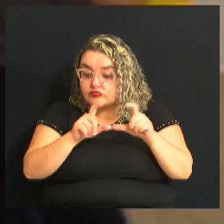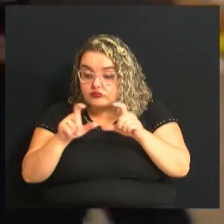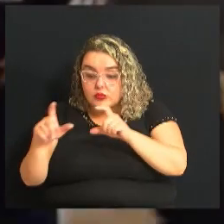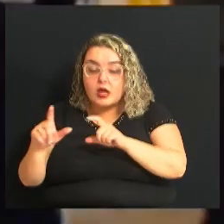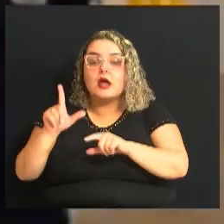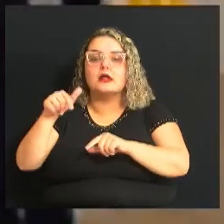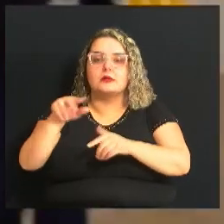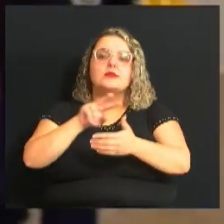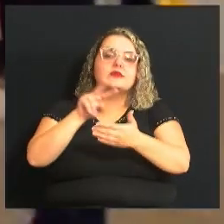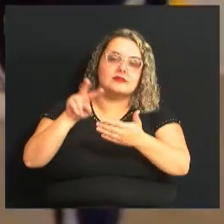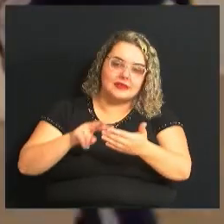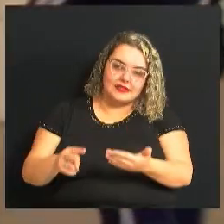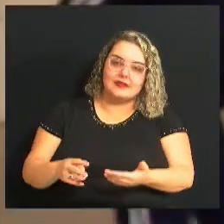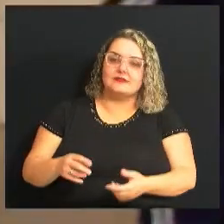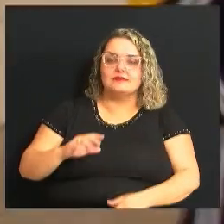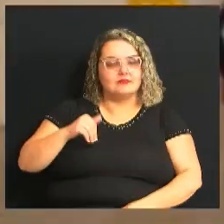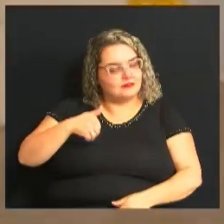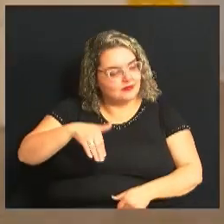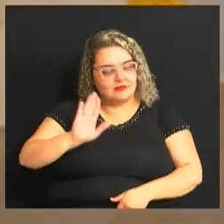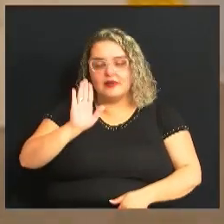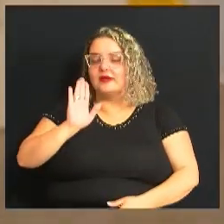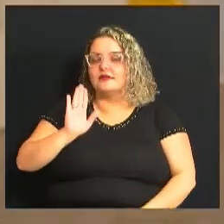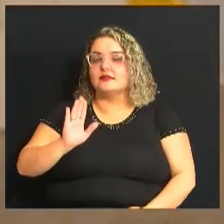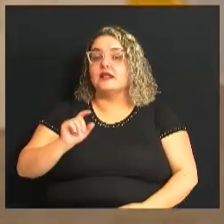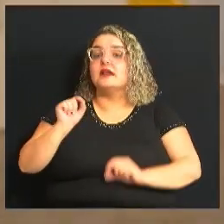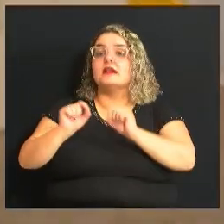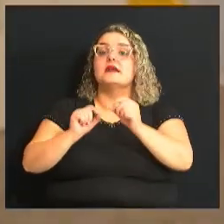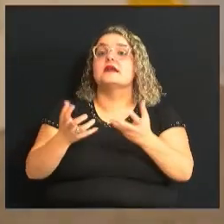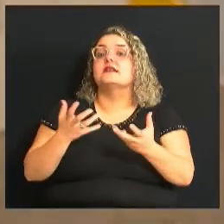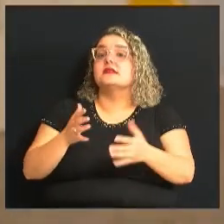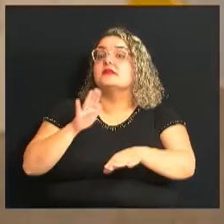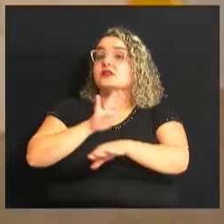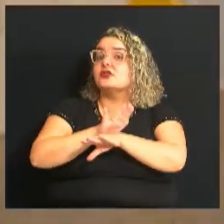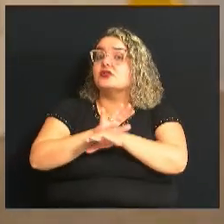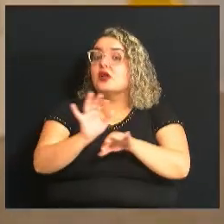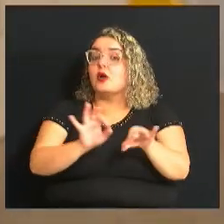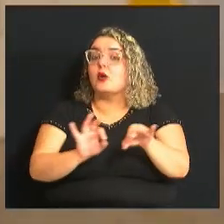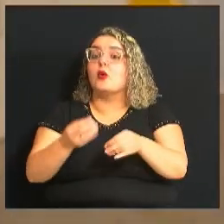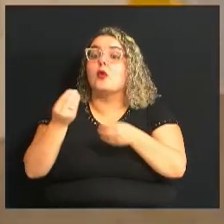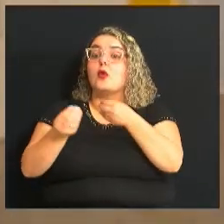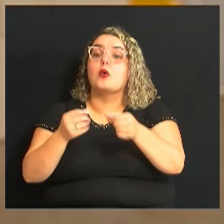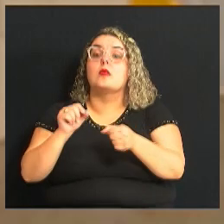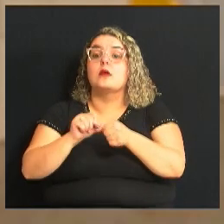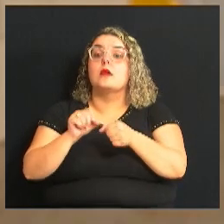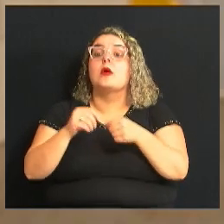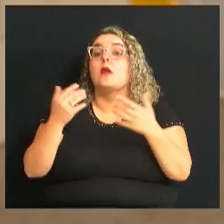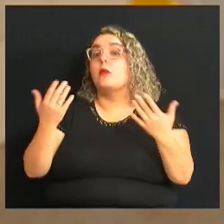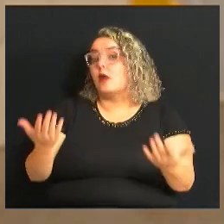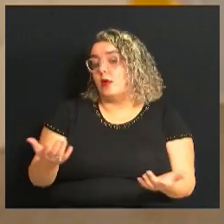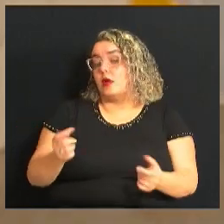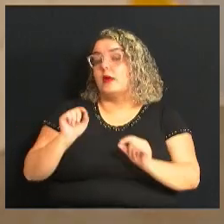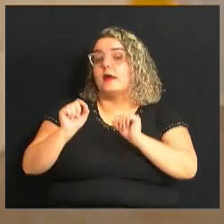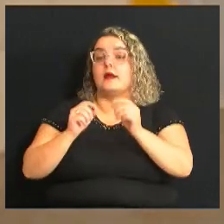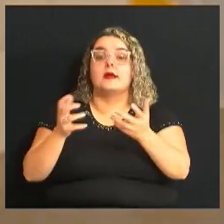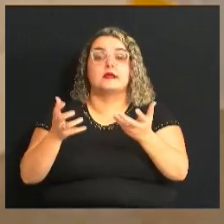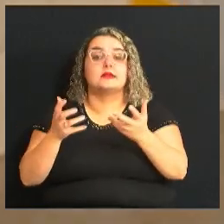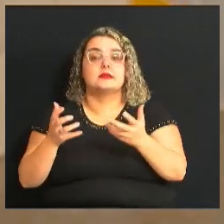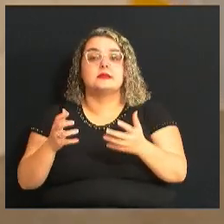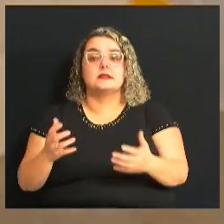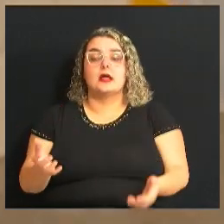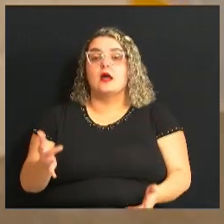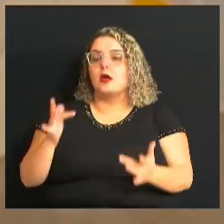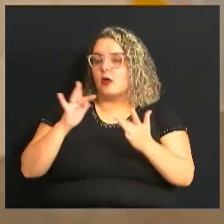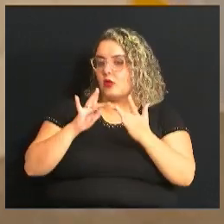afora. Bom, quem quiser colaborar com o projeto, como faz? Isso, quem quiser colaborar, entrar em contato